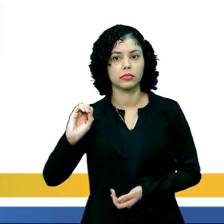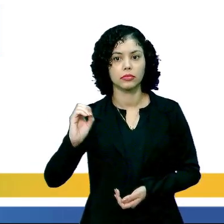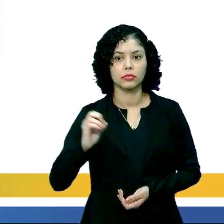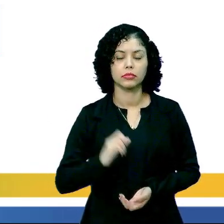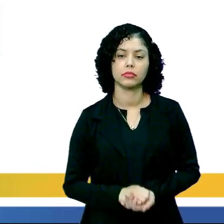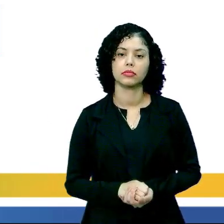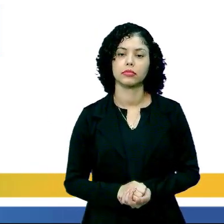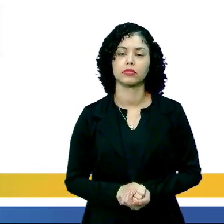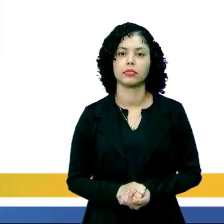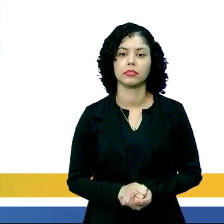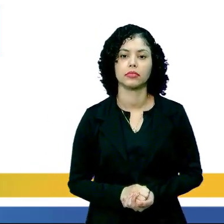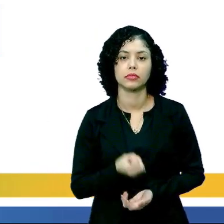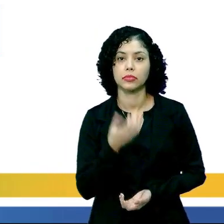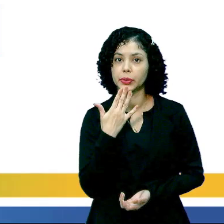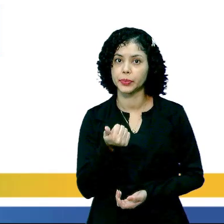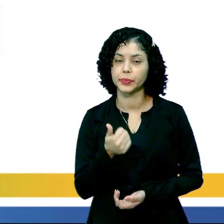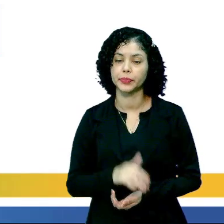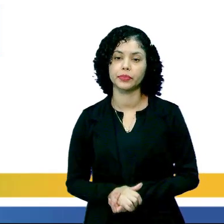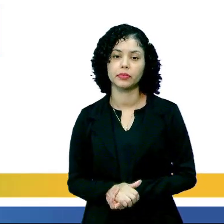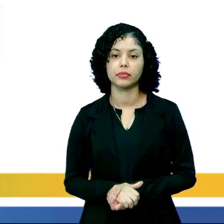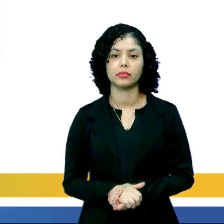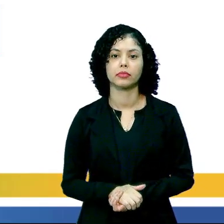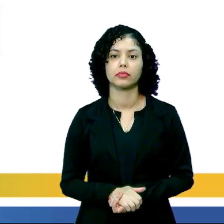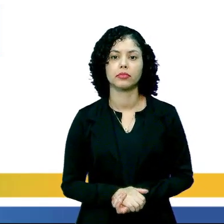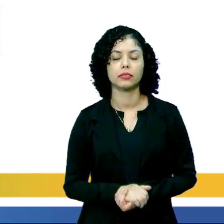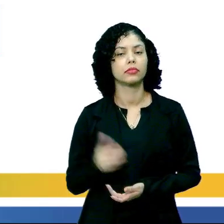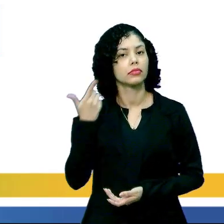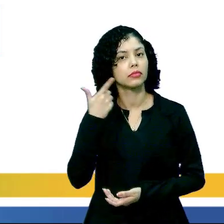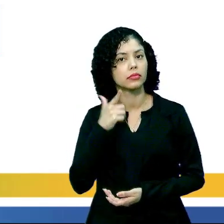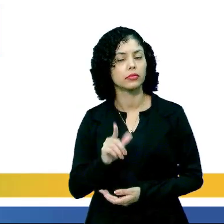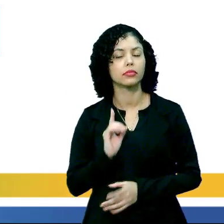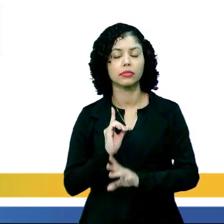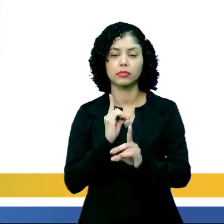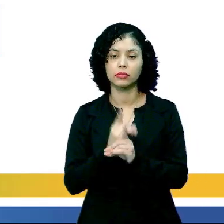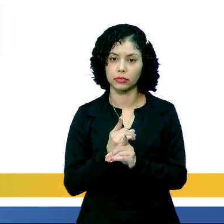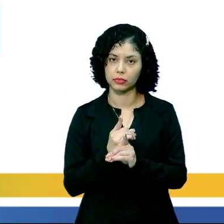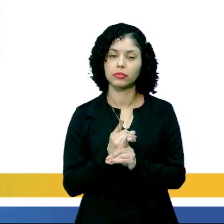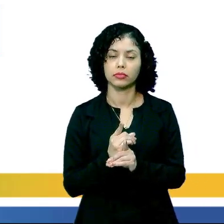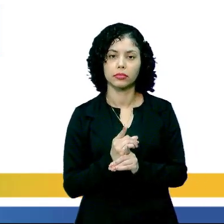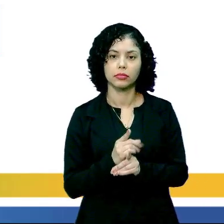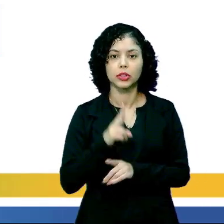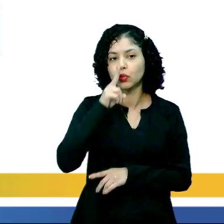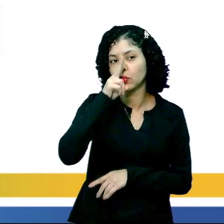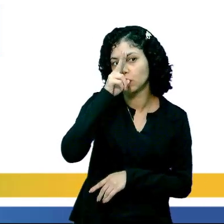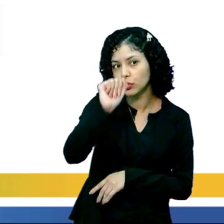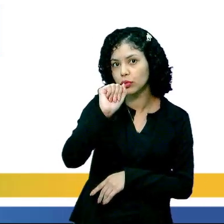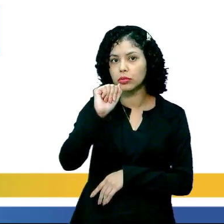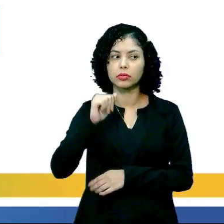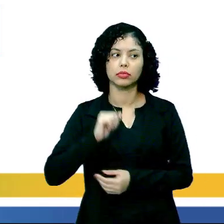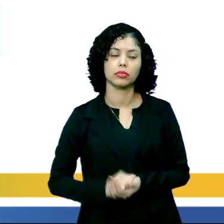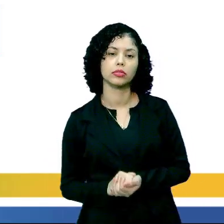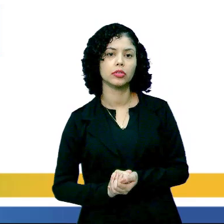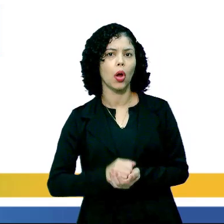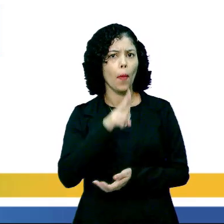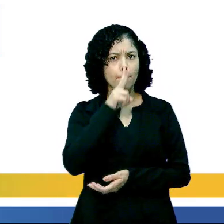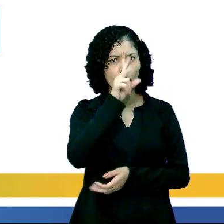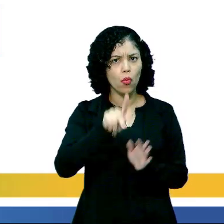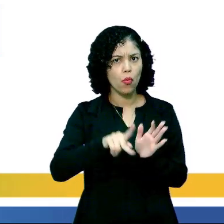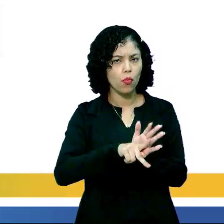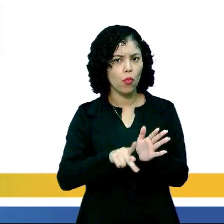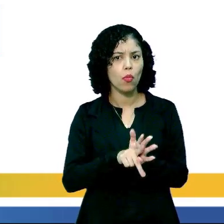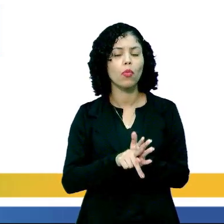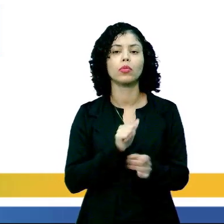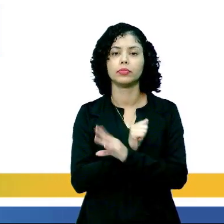tem um ácido fraco tudo bem dessa maneira nós conseguimos identificar então a força de um ácido poder de ionização